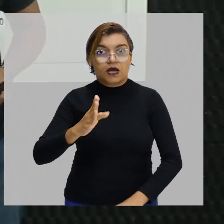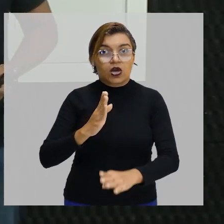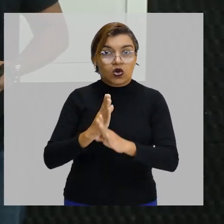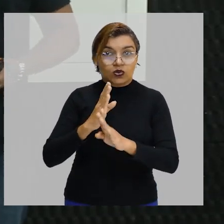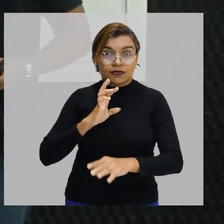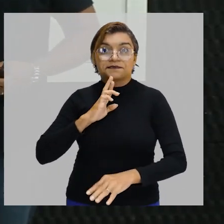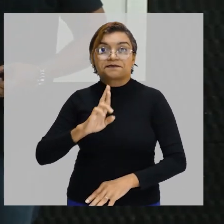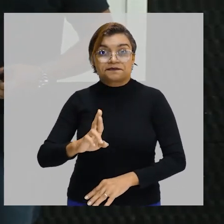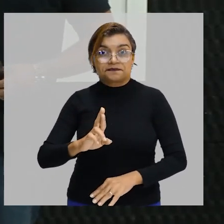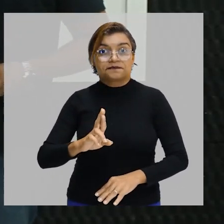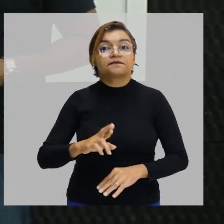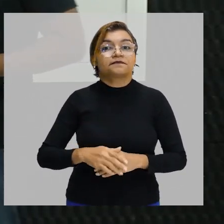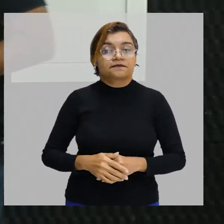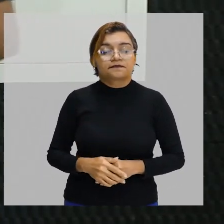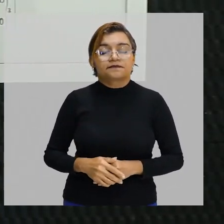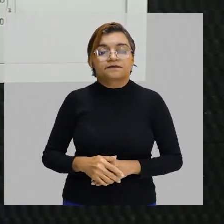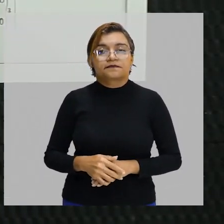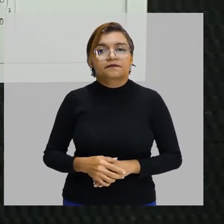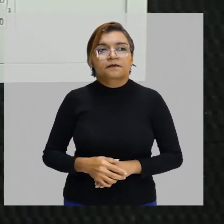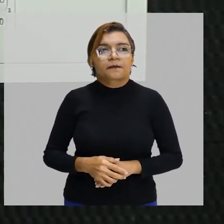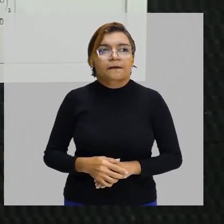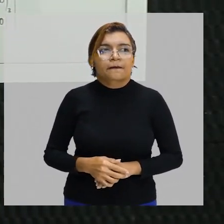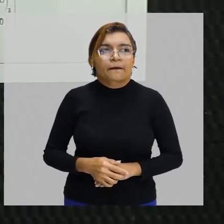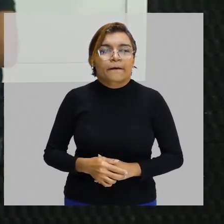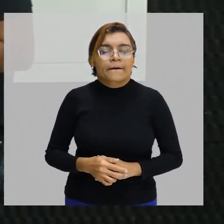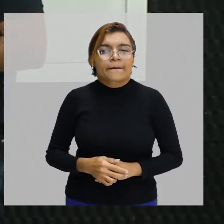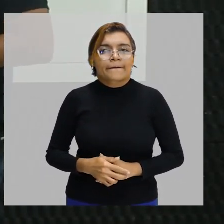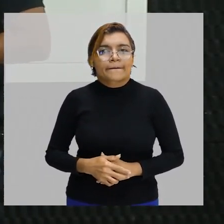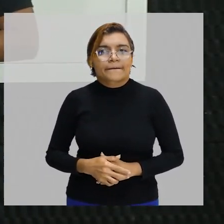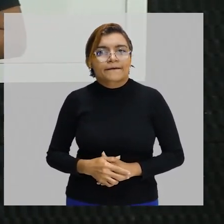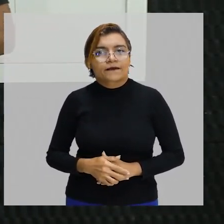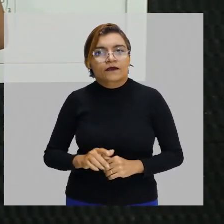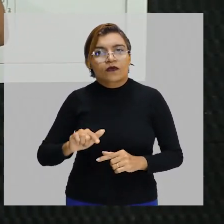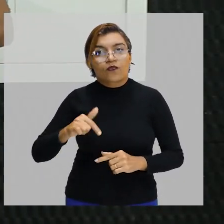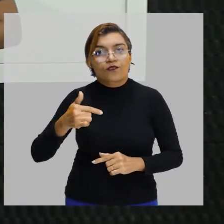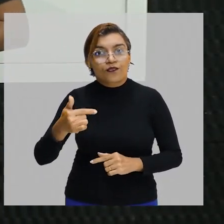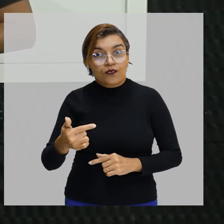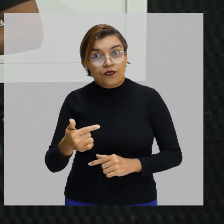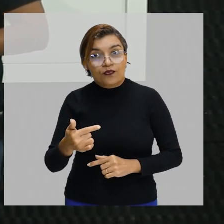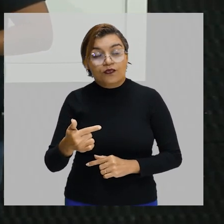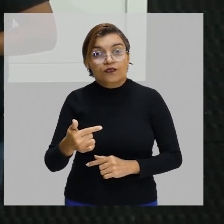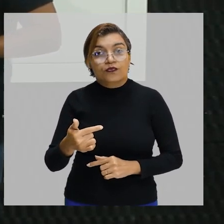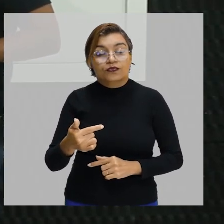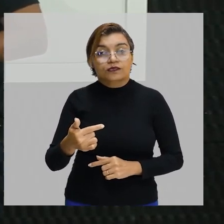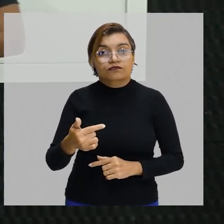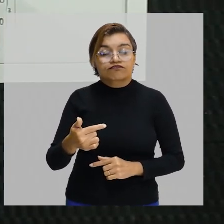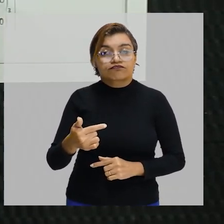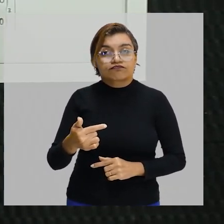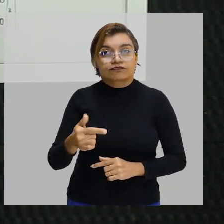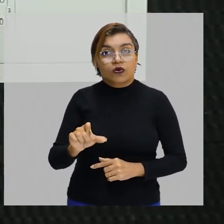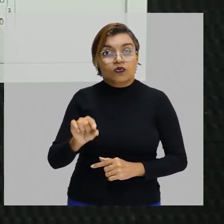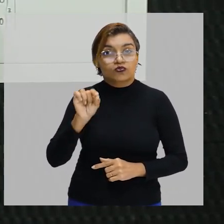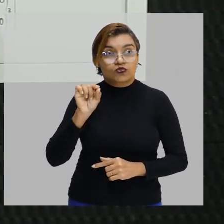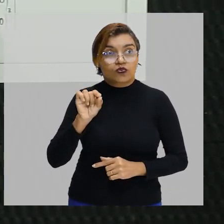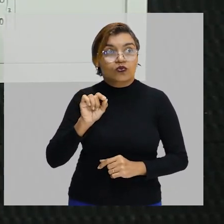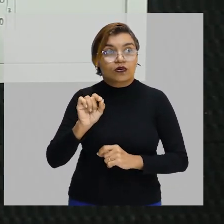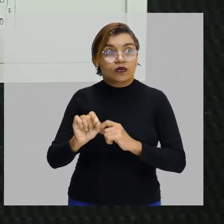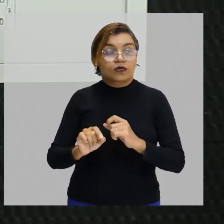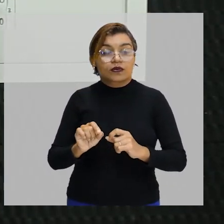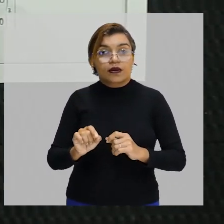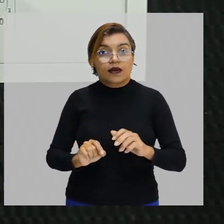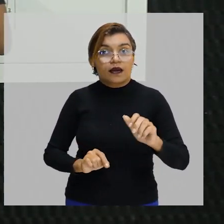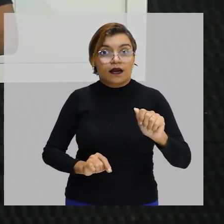o determinante. Tá? Teria que fazer isso. Uma outra alternativa é você calcular o determinante de